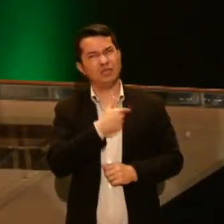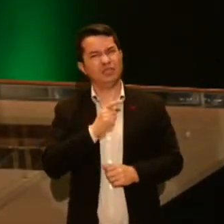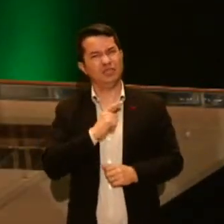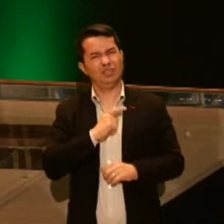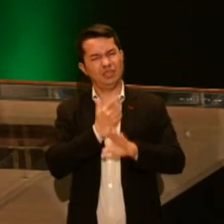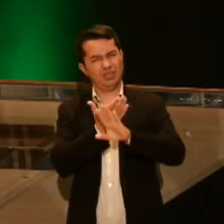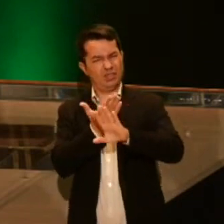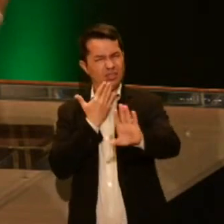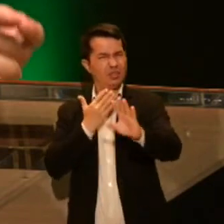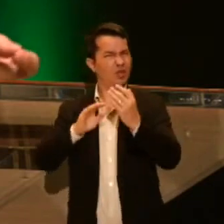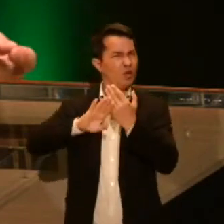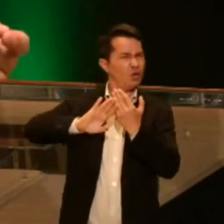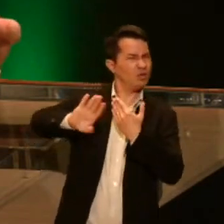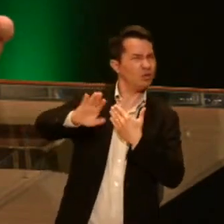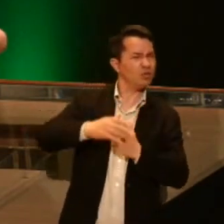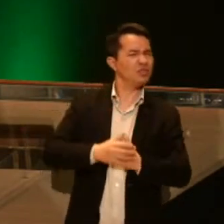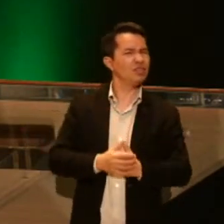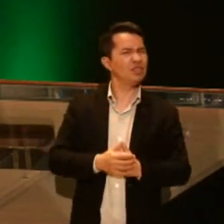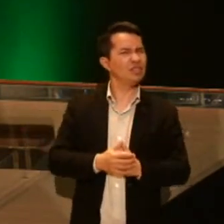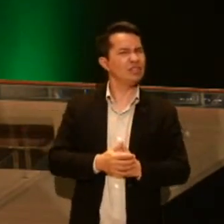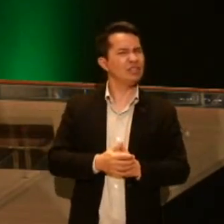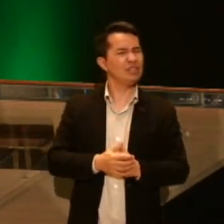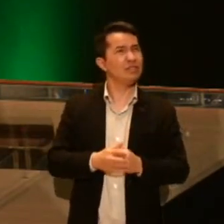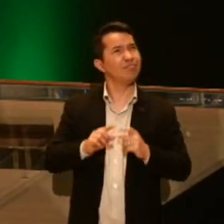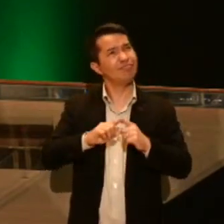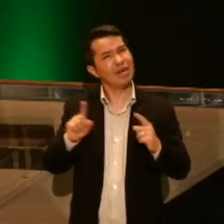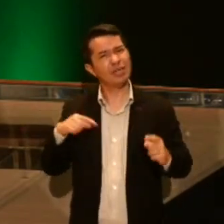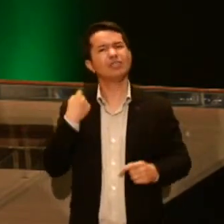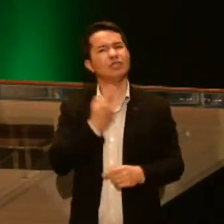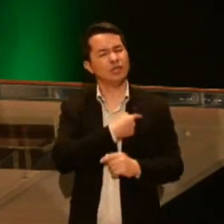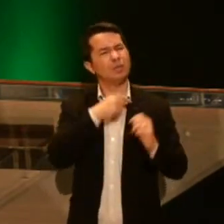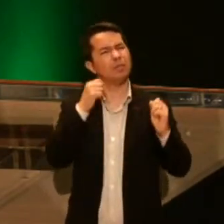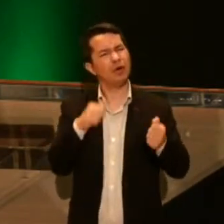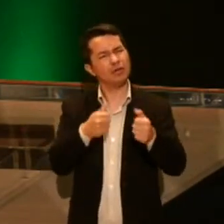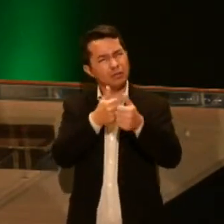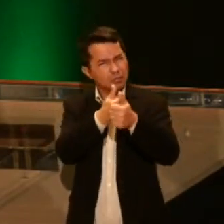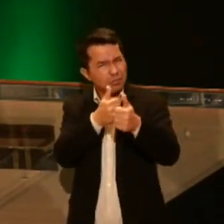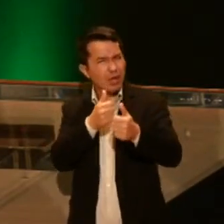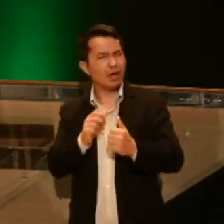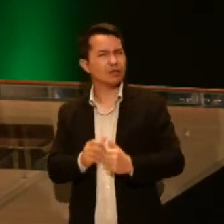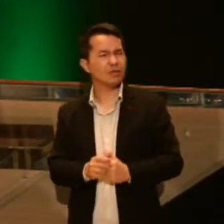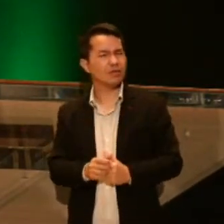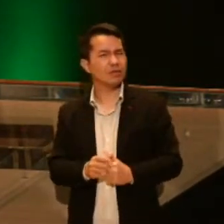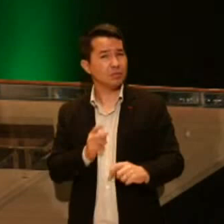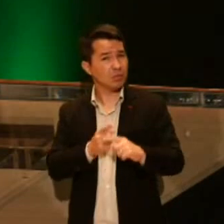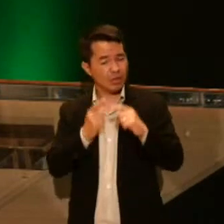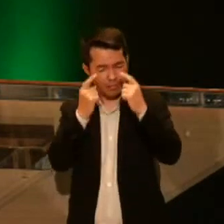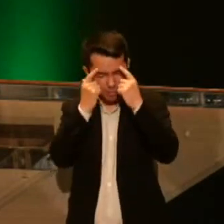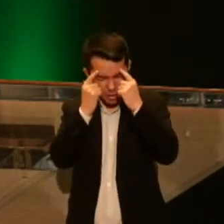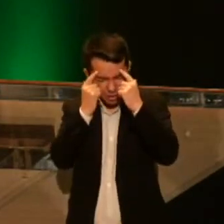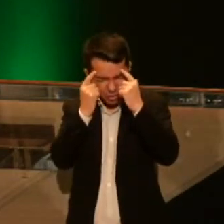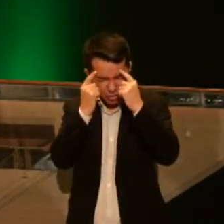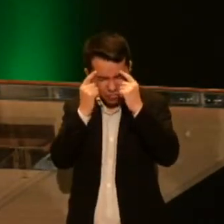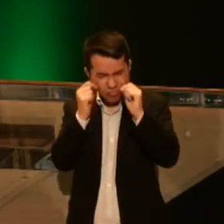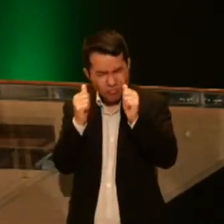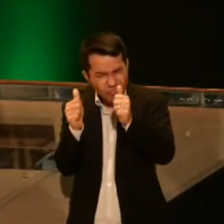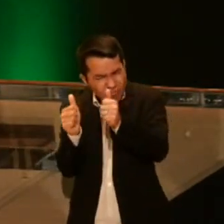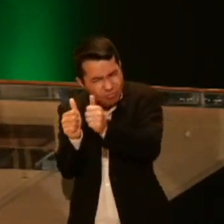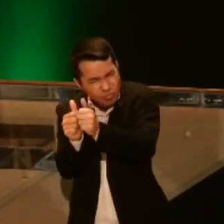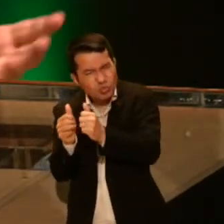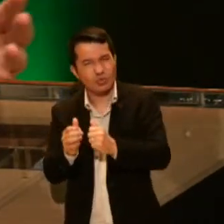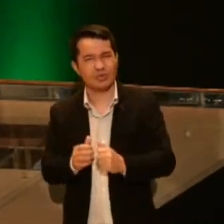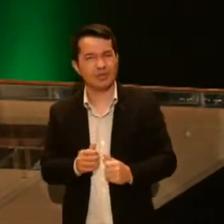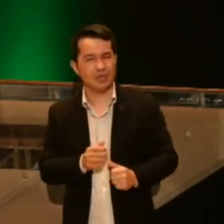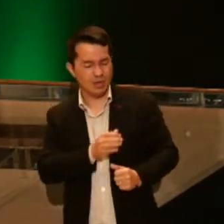Porque estar perto ou longe depende do coração da gente. E aí eu diria para